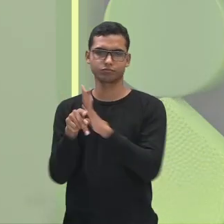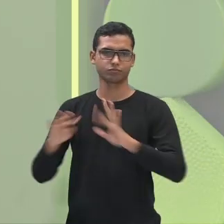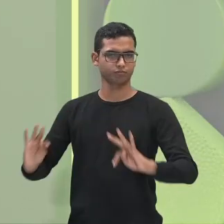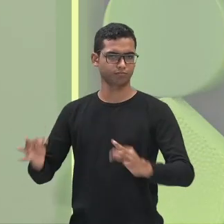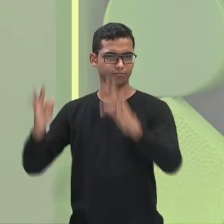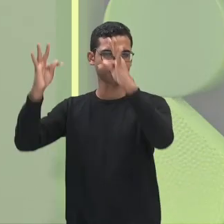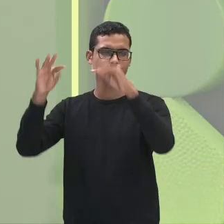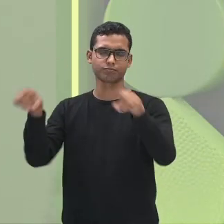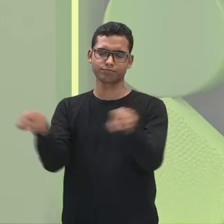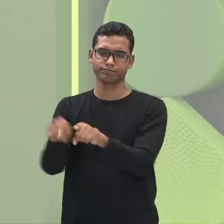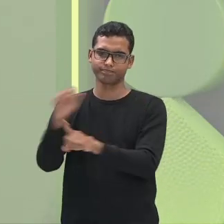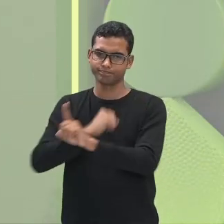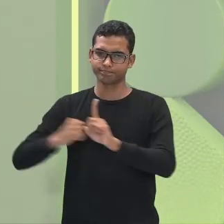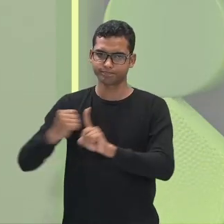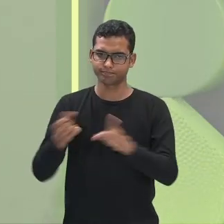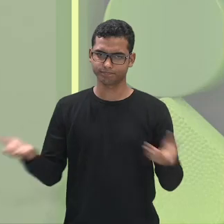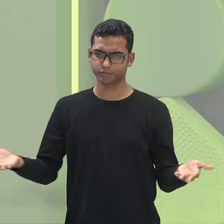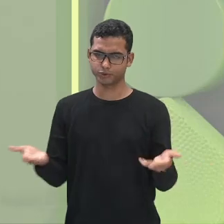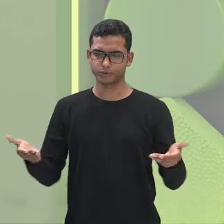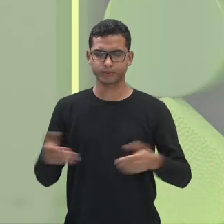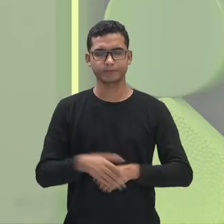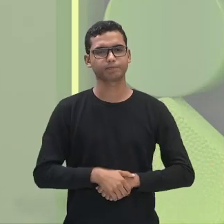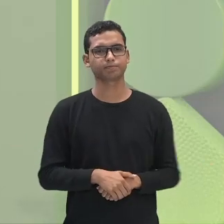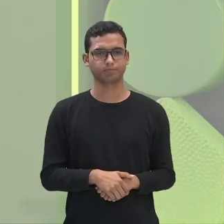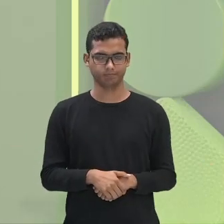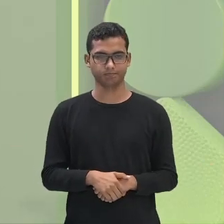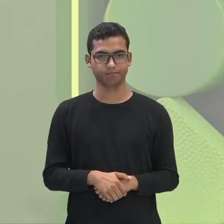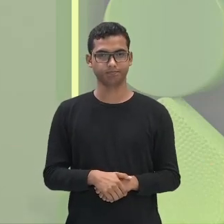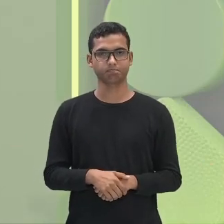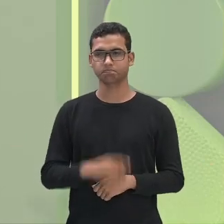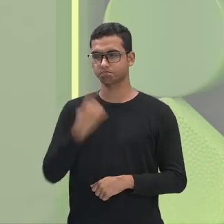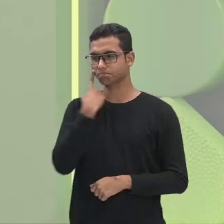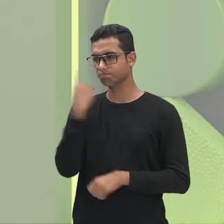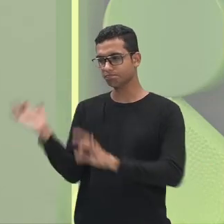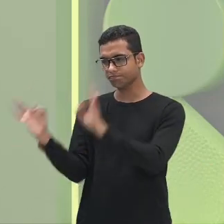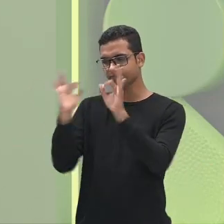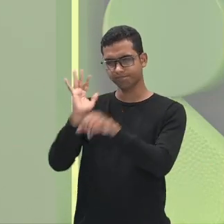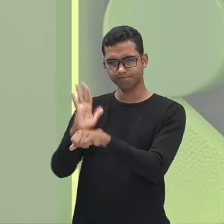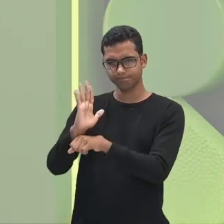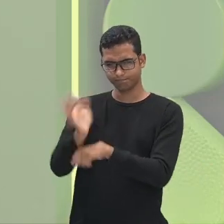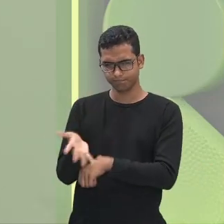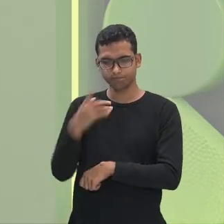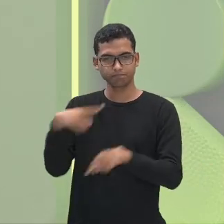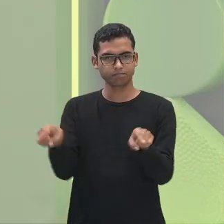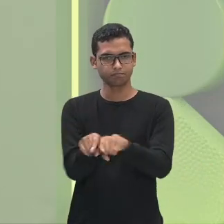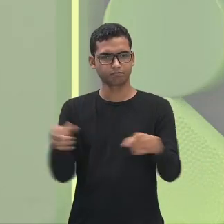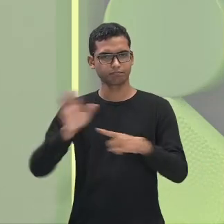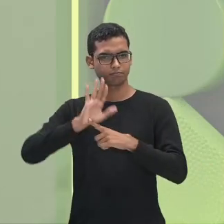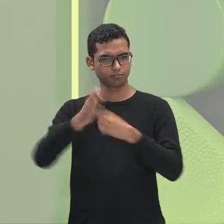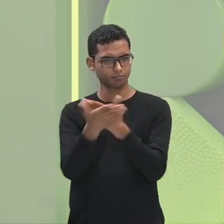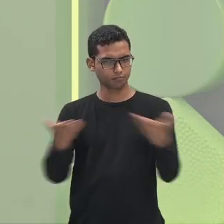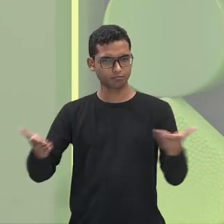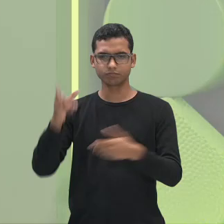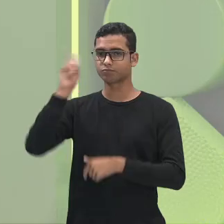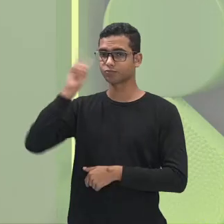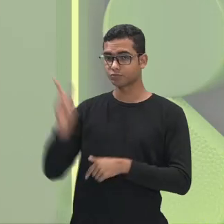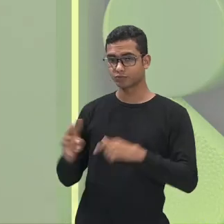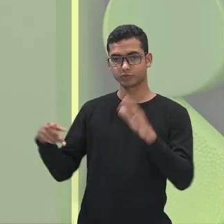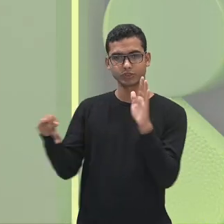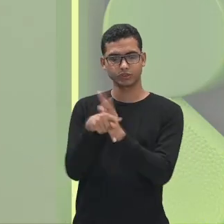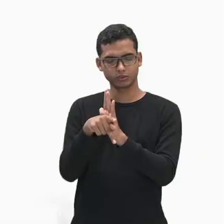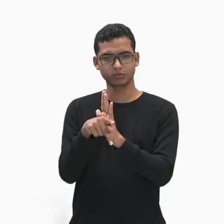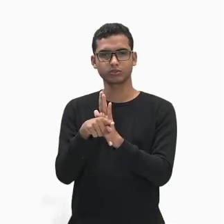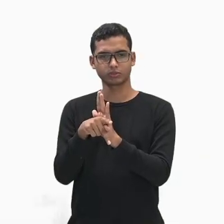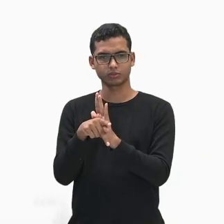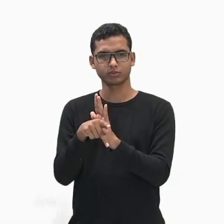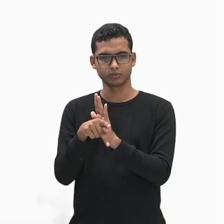sociedade. E agora, com base no nosso vídeo, eu trouxe aqui para você a história da eletricidade.